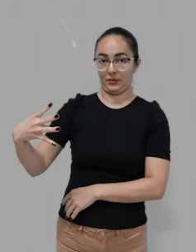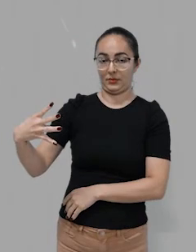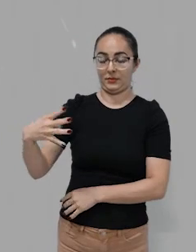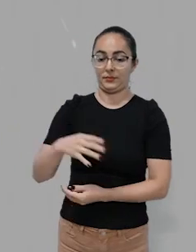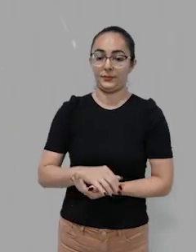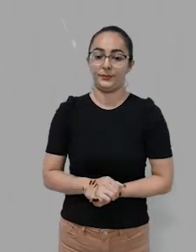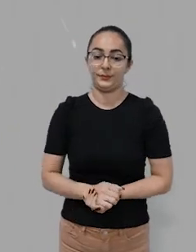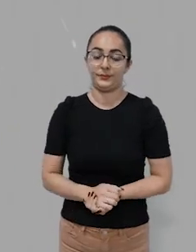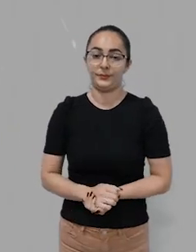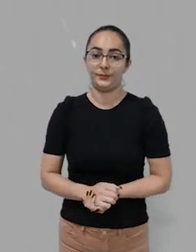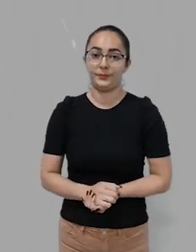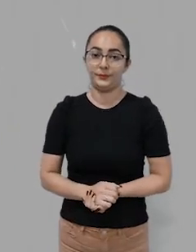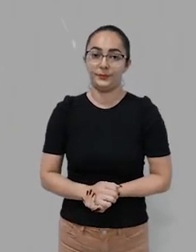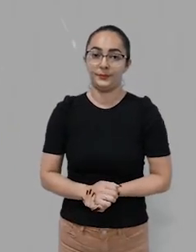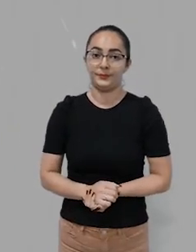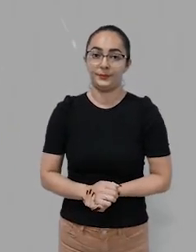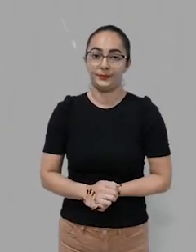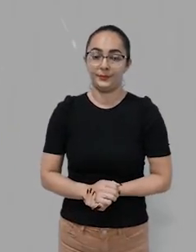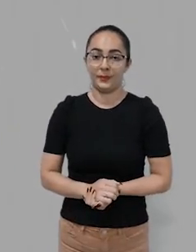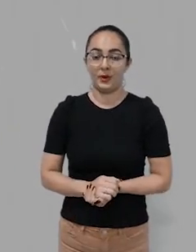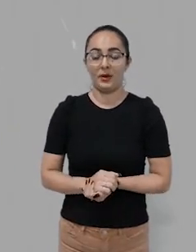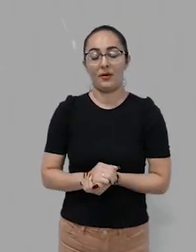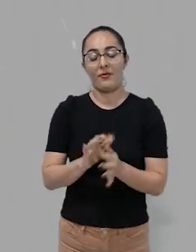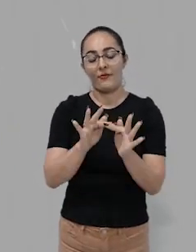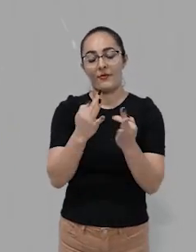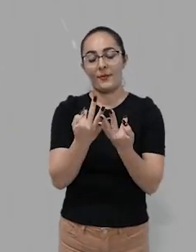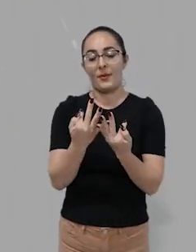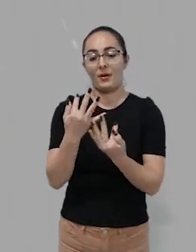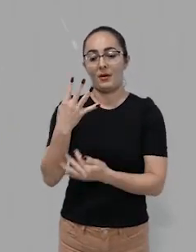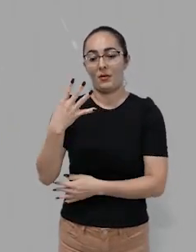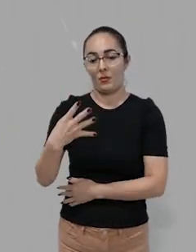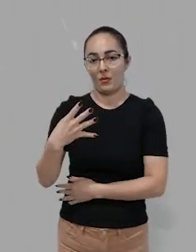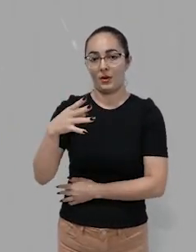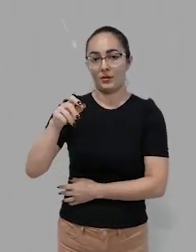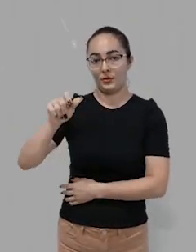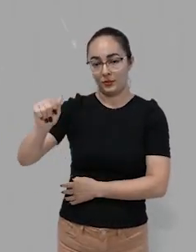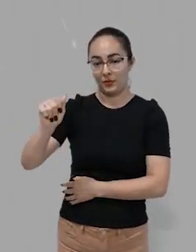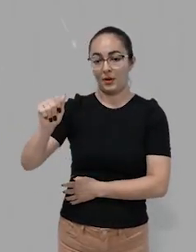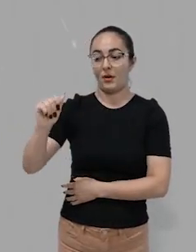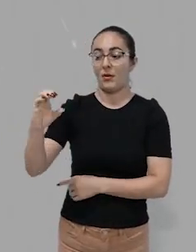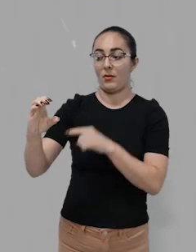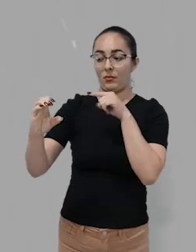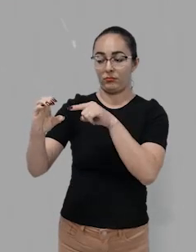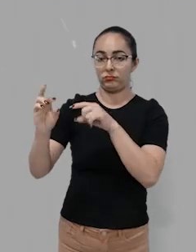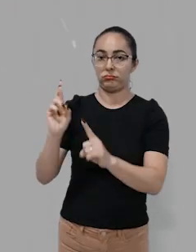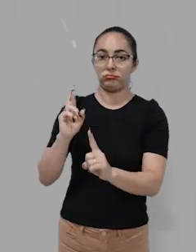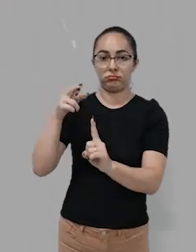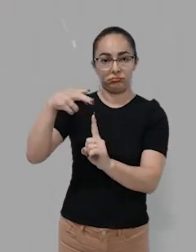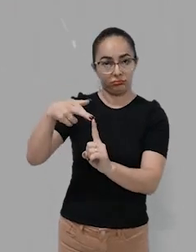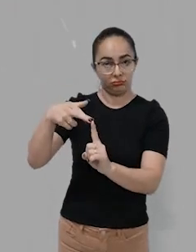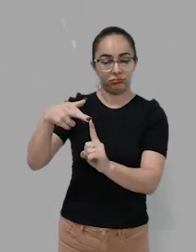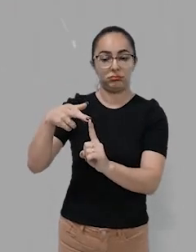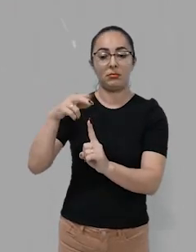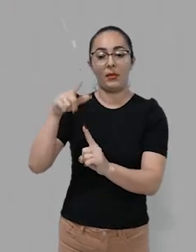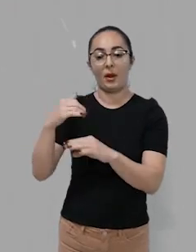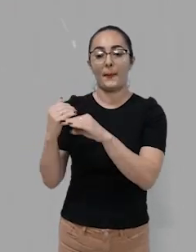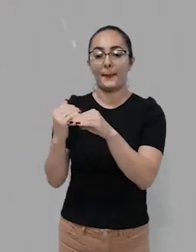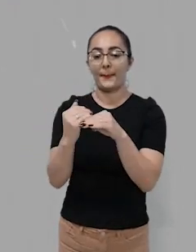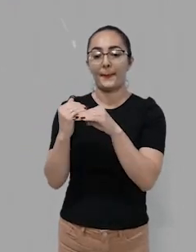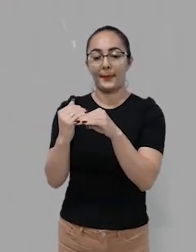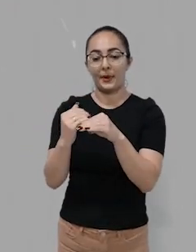fosfórico, certo? E para a família 4A, né, utilizando carbono como referência, o padrão